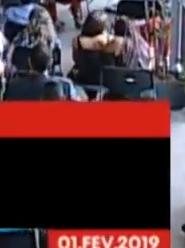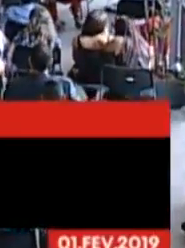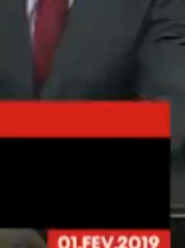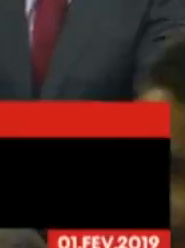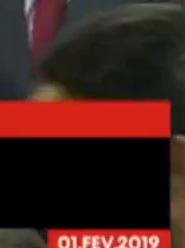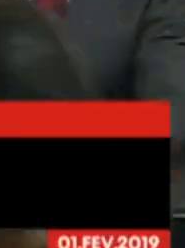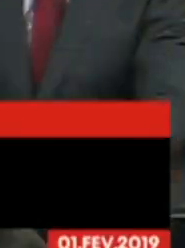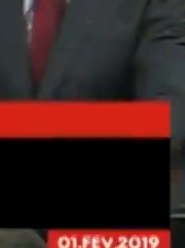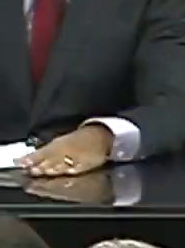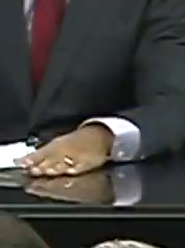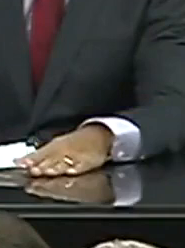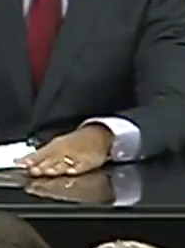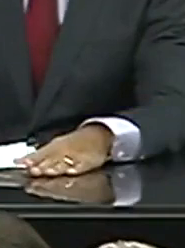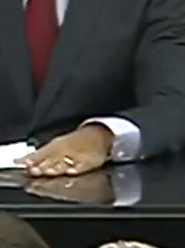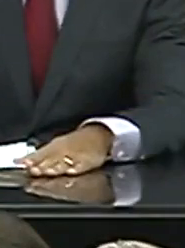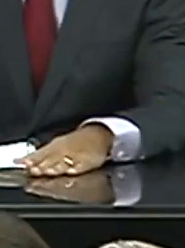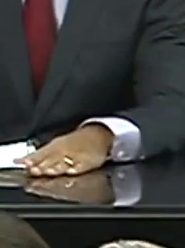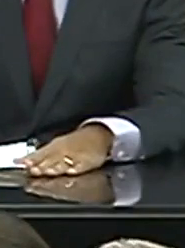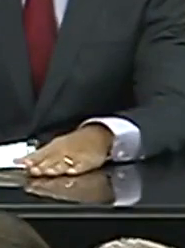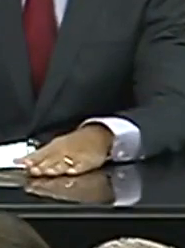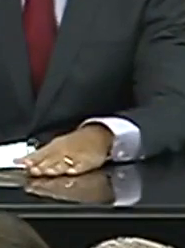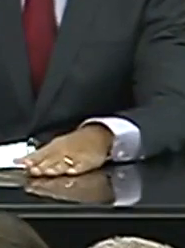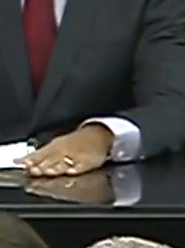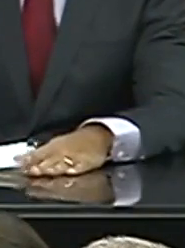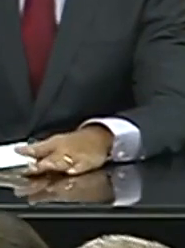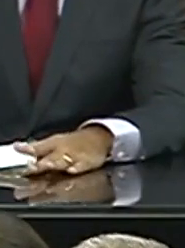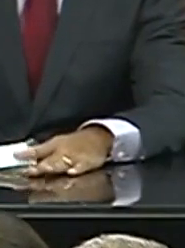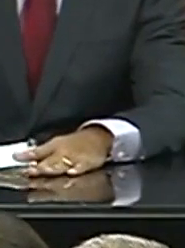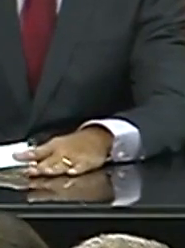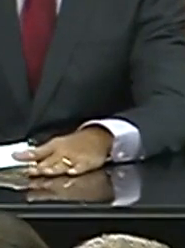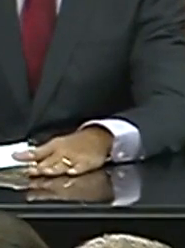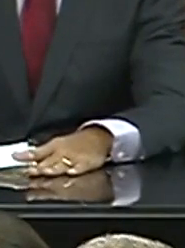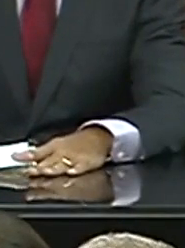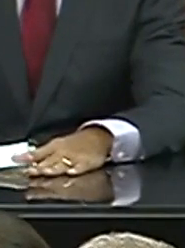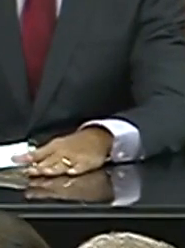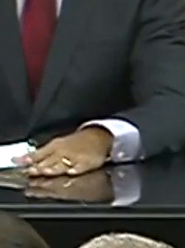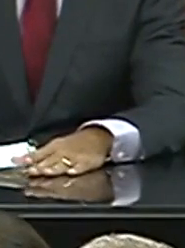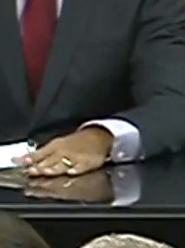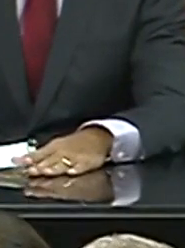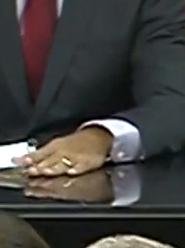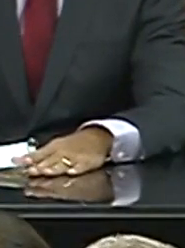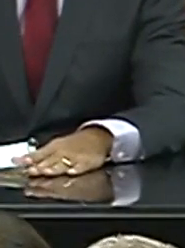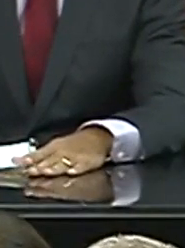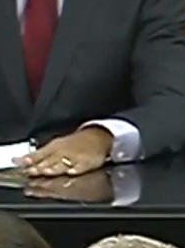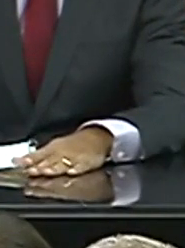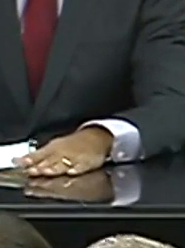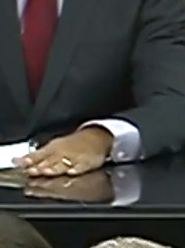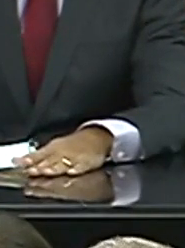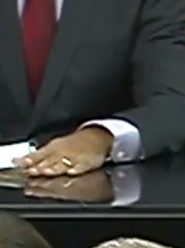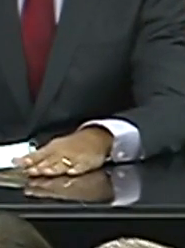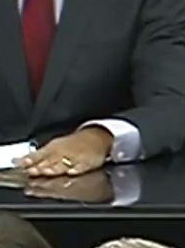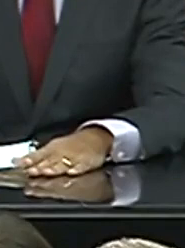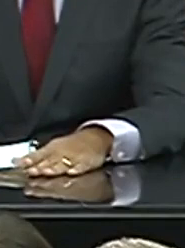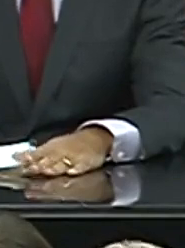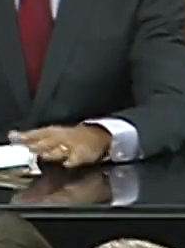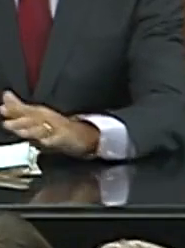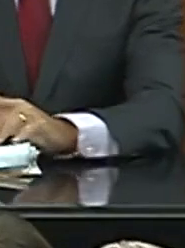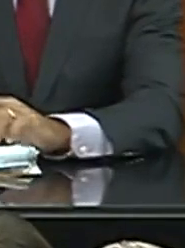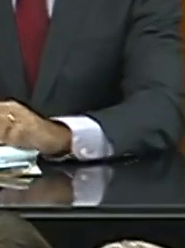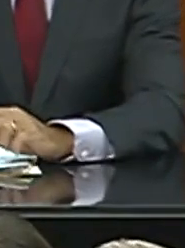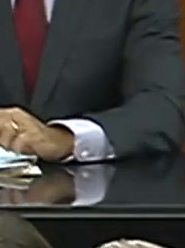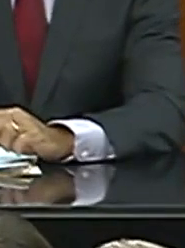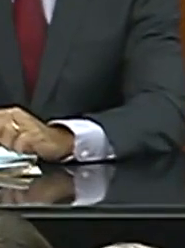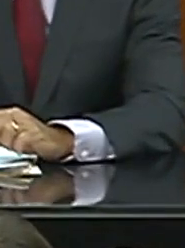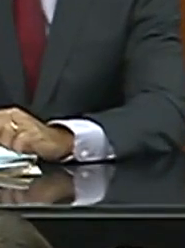Nós vamos agora então ao Salão Nobre. O Heitor está acompanhando a chegada, lembrando que as autoridades do